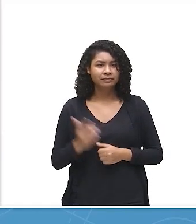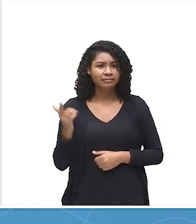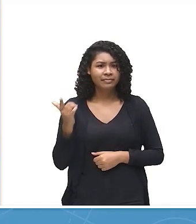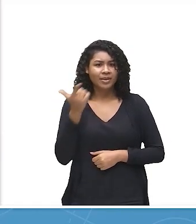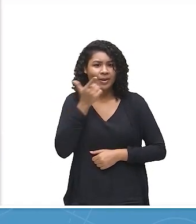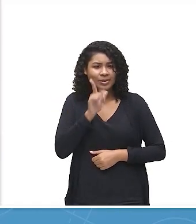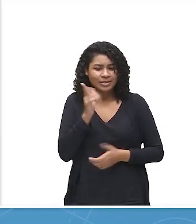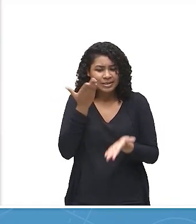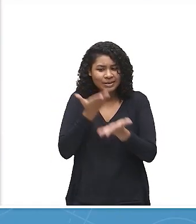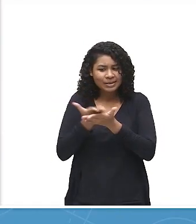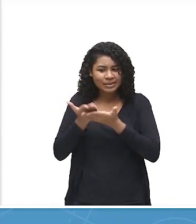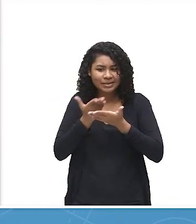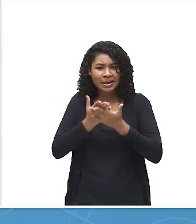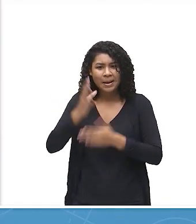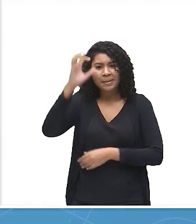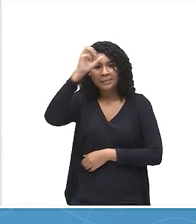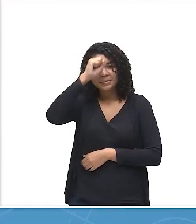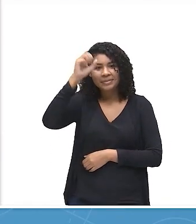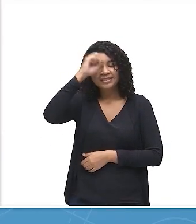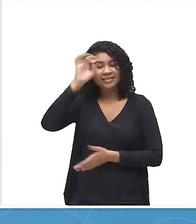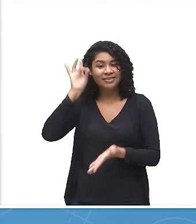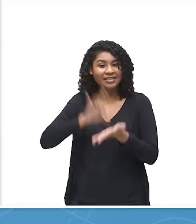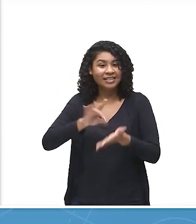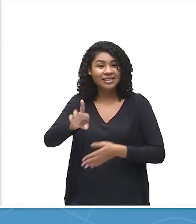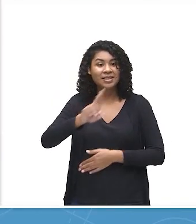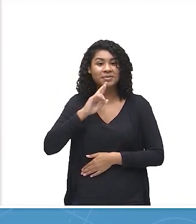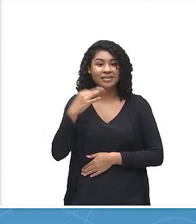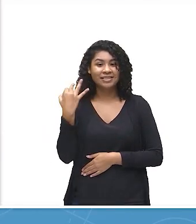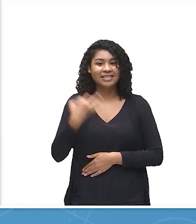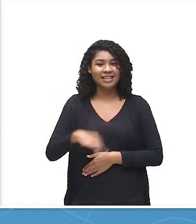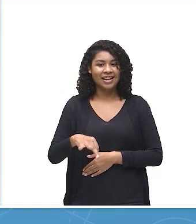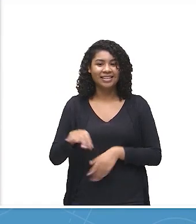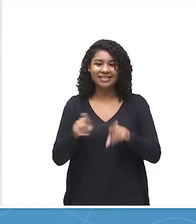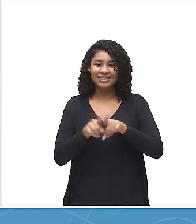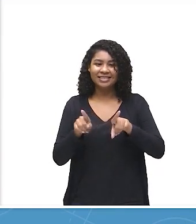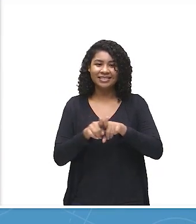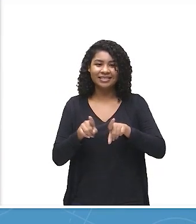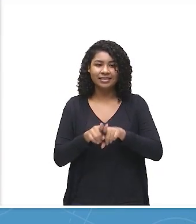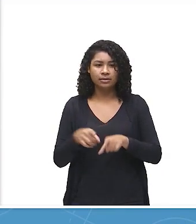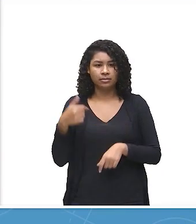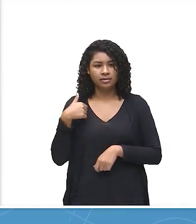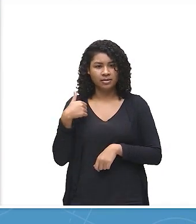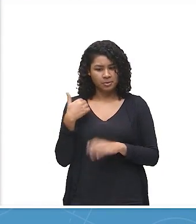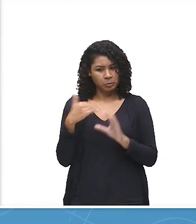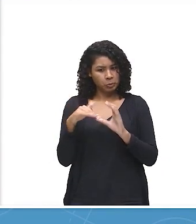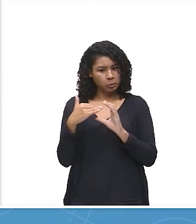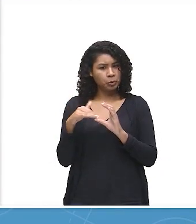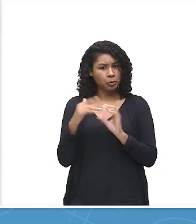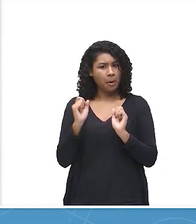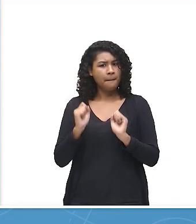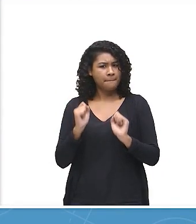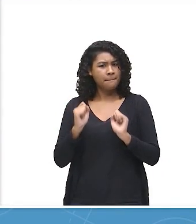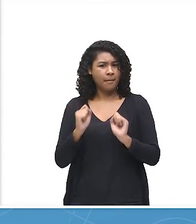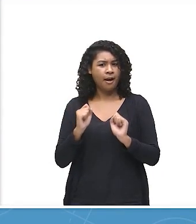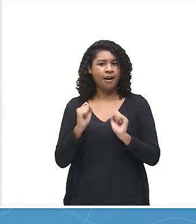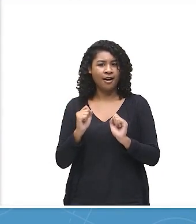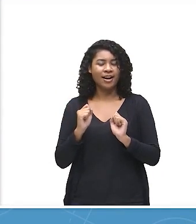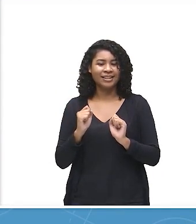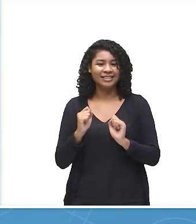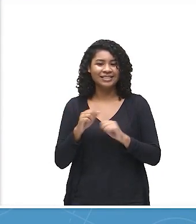nenhuma imagem, poderia colocar ou qualquer alternativa, né? Mas como eu tenho uma imagem específica,